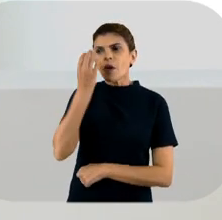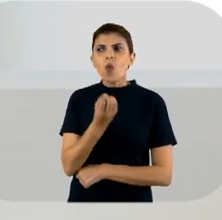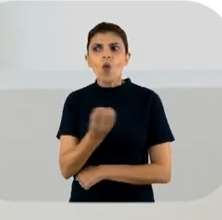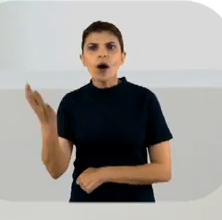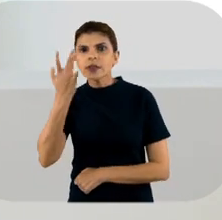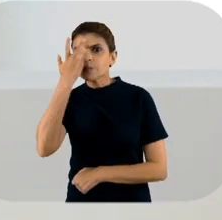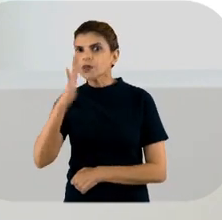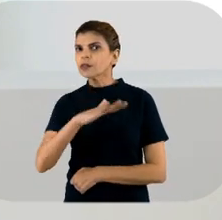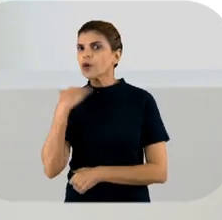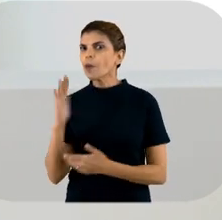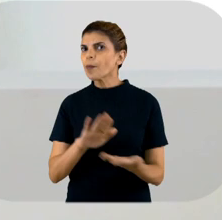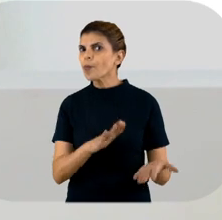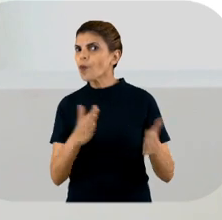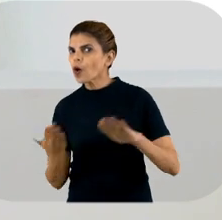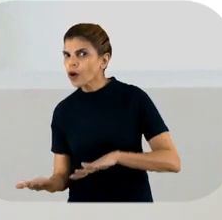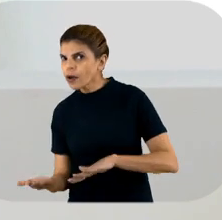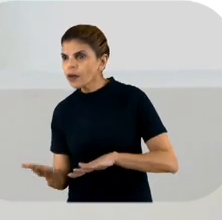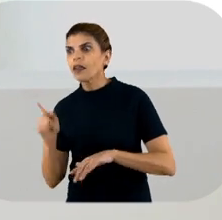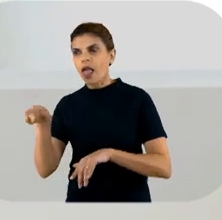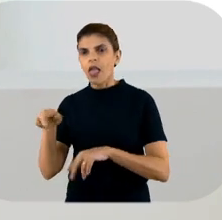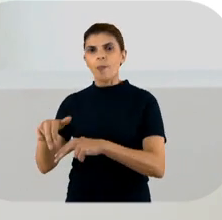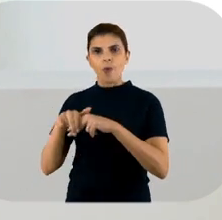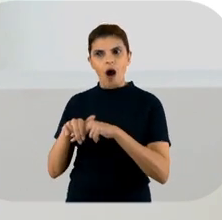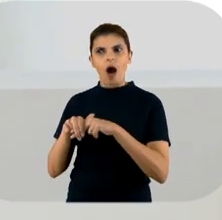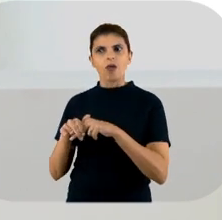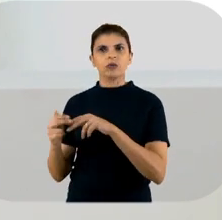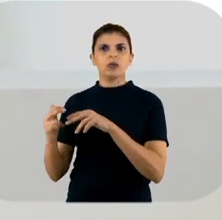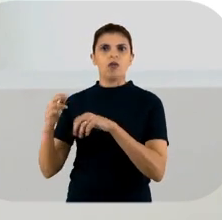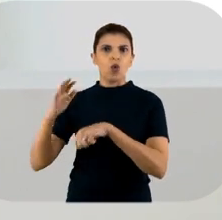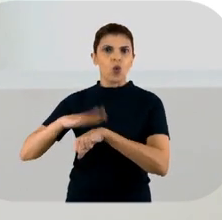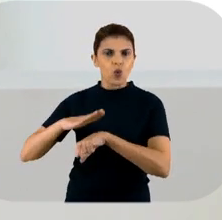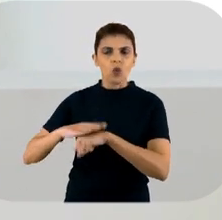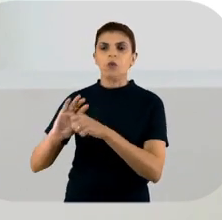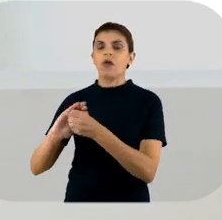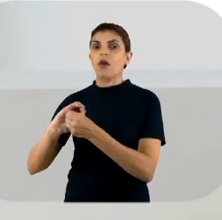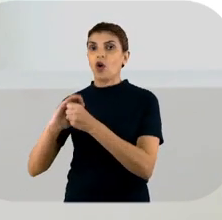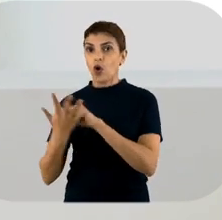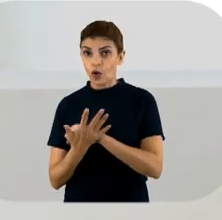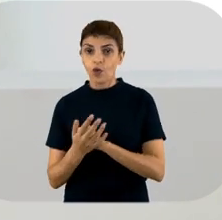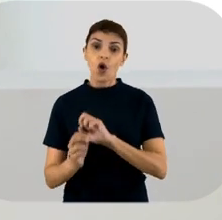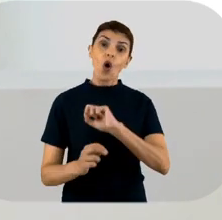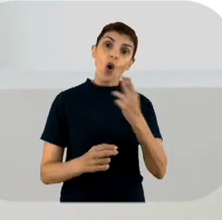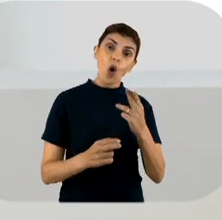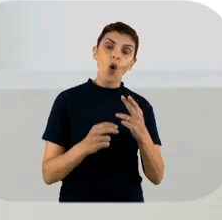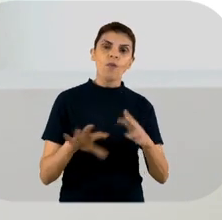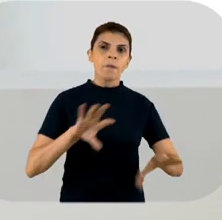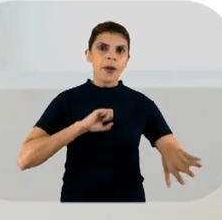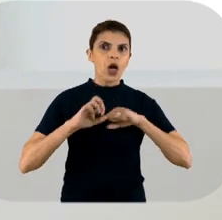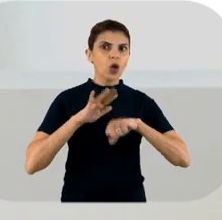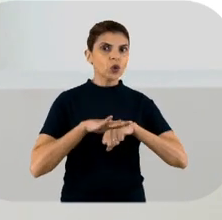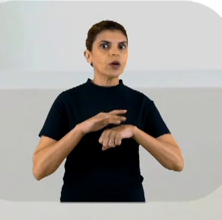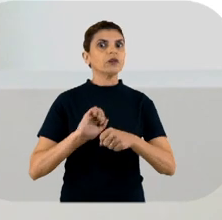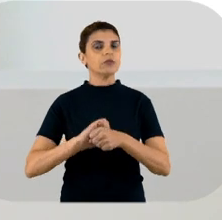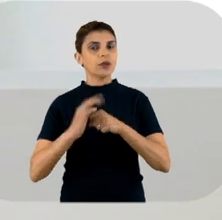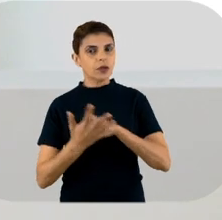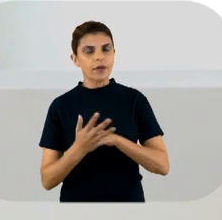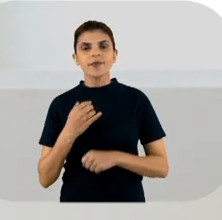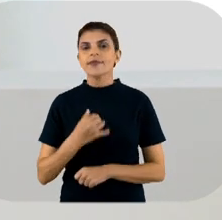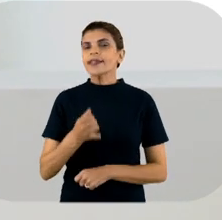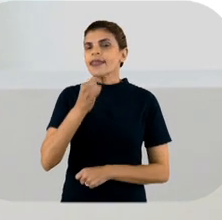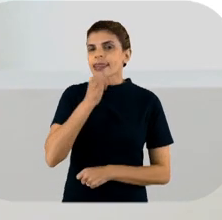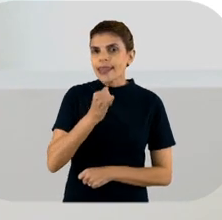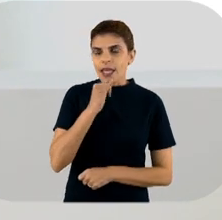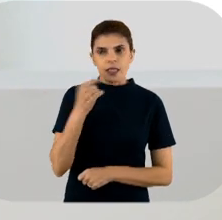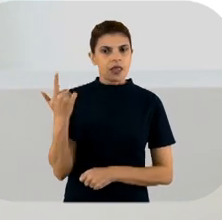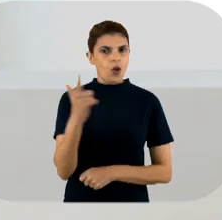saber se as pessoas estão morrendo do coronavírus ou estão tendo quadros mais graves pelo coronavírus. Então, vai ser recomendado um teste